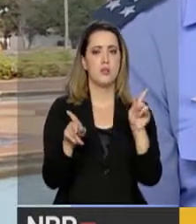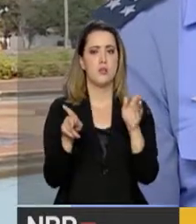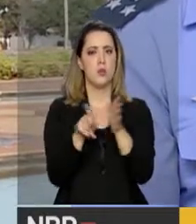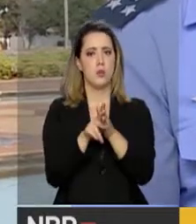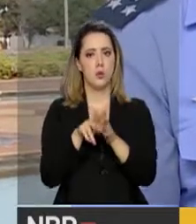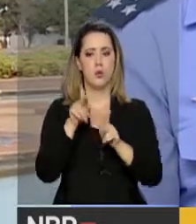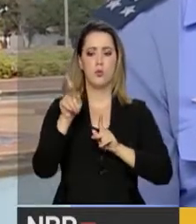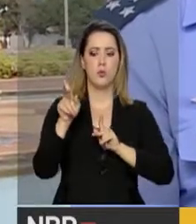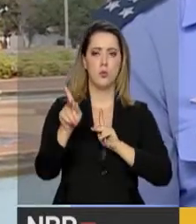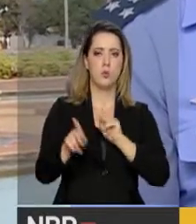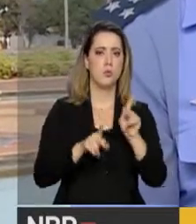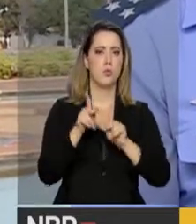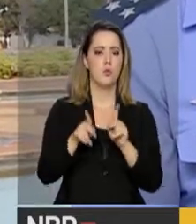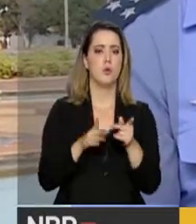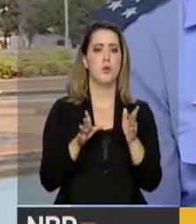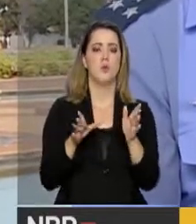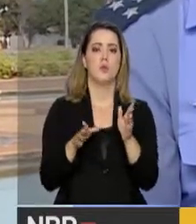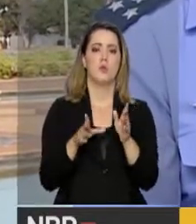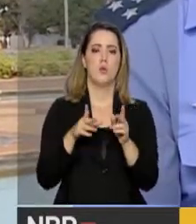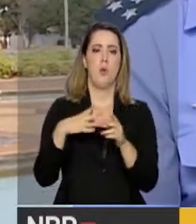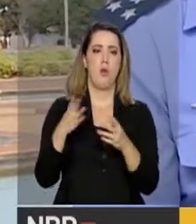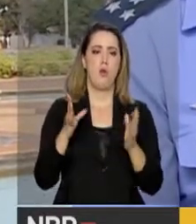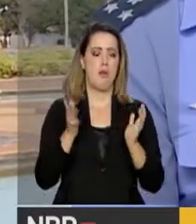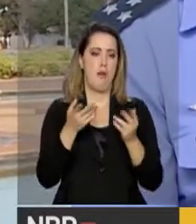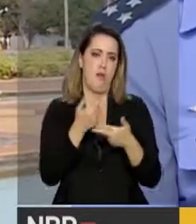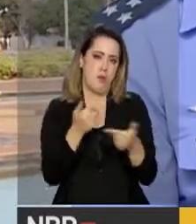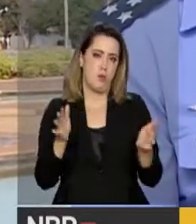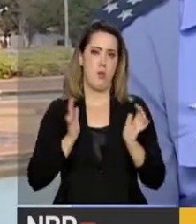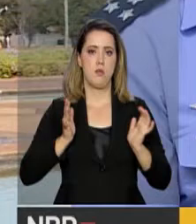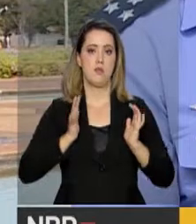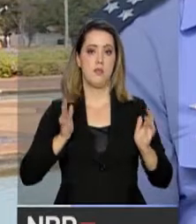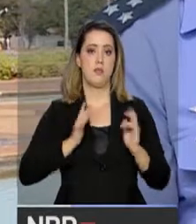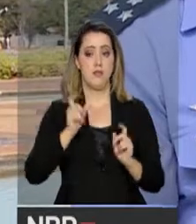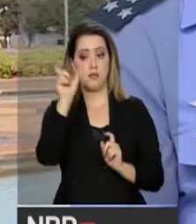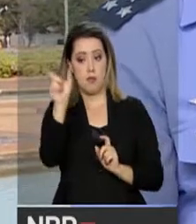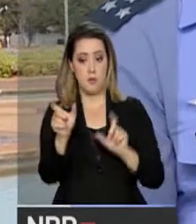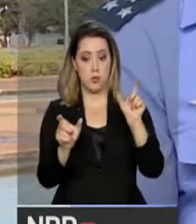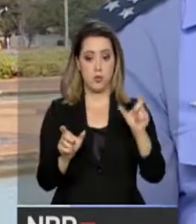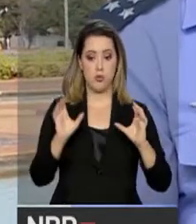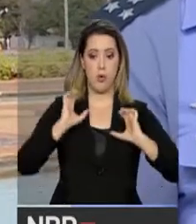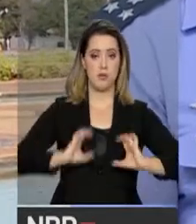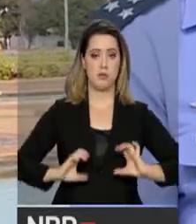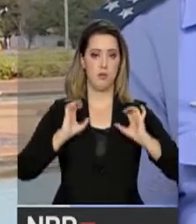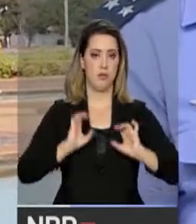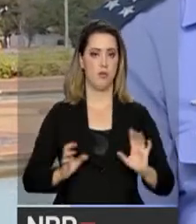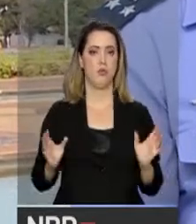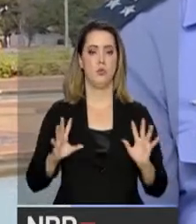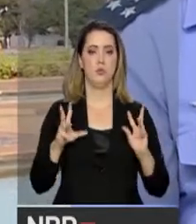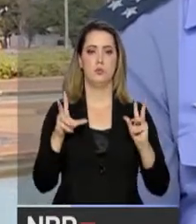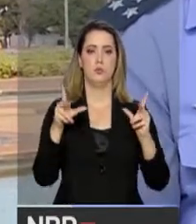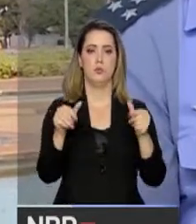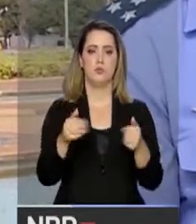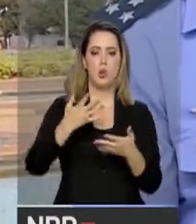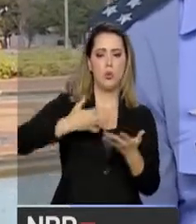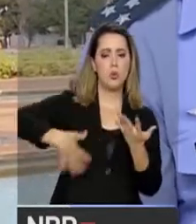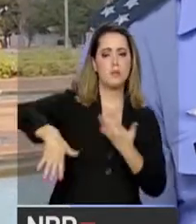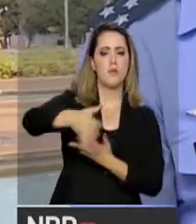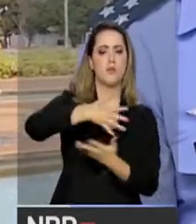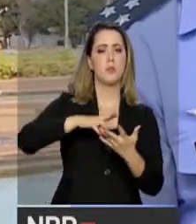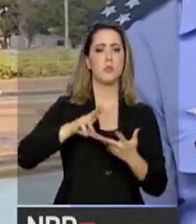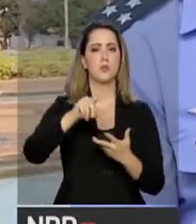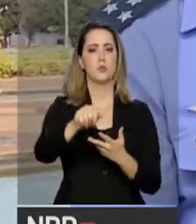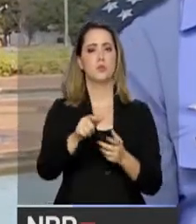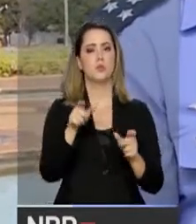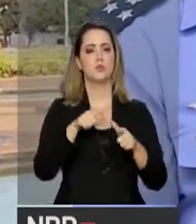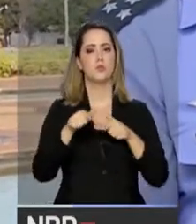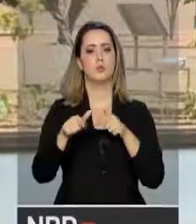que nos levam à segurança patrimonial, segurança do cidadão e todo esse envolvimento com todas